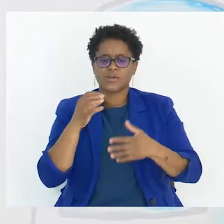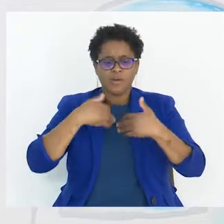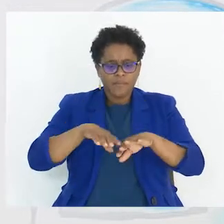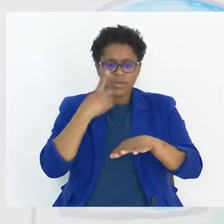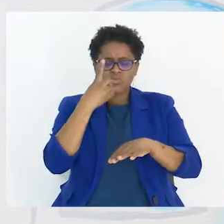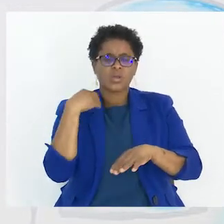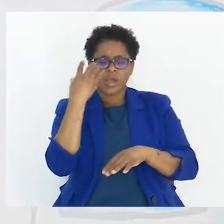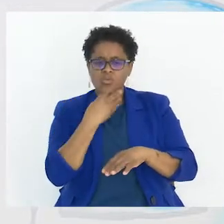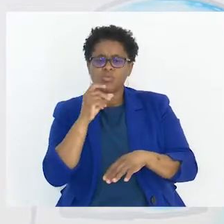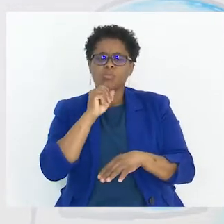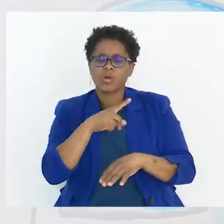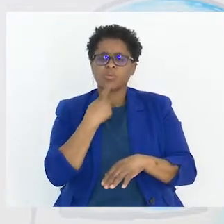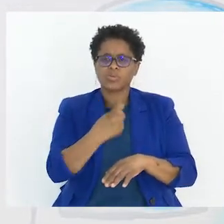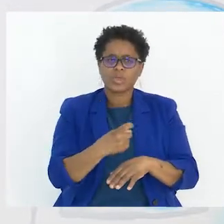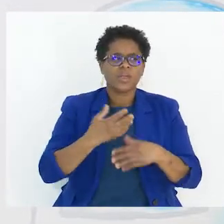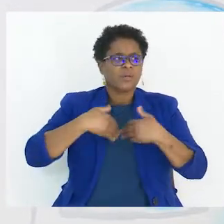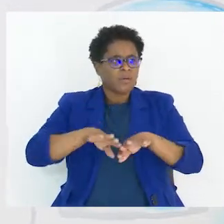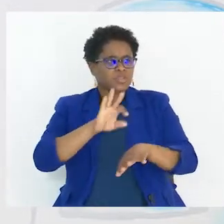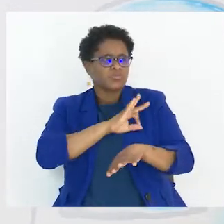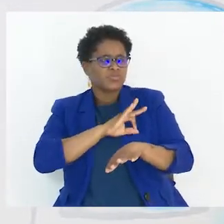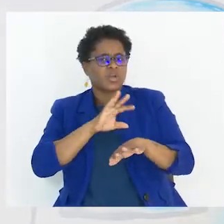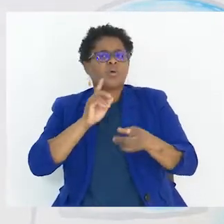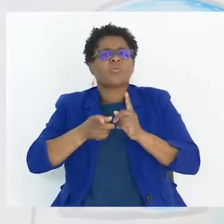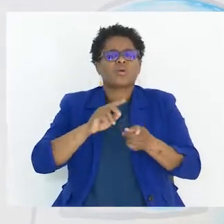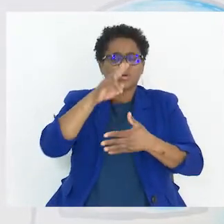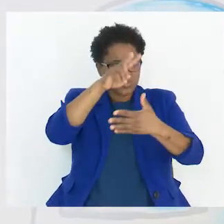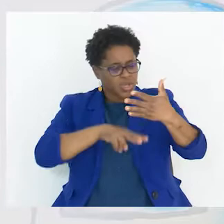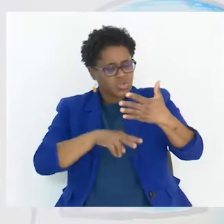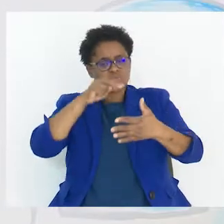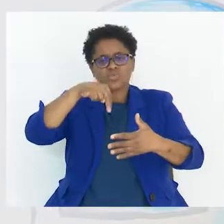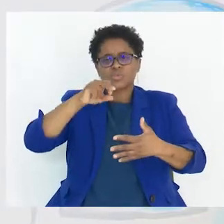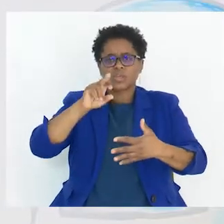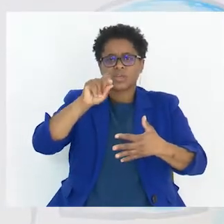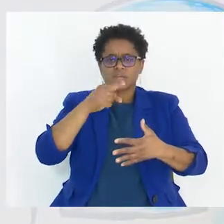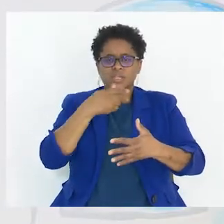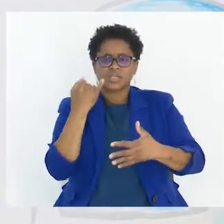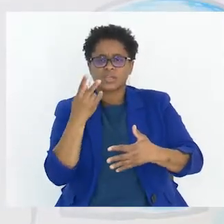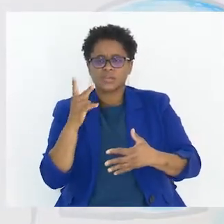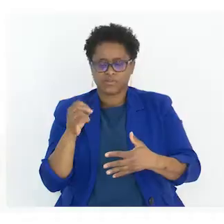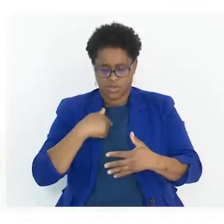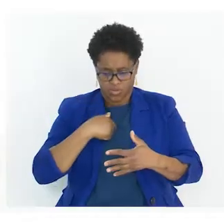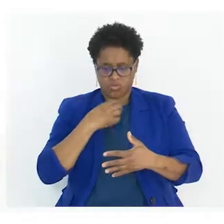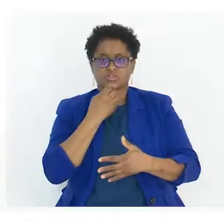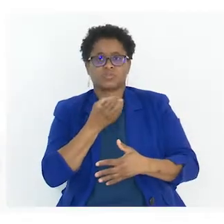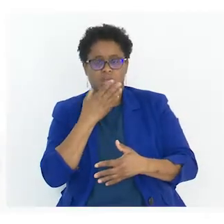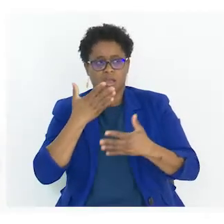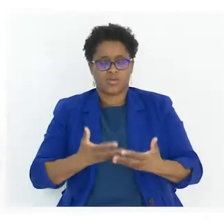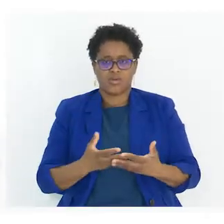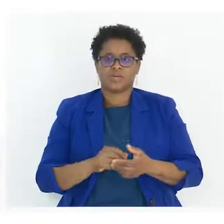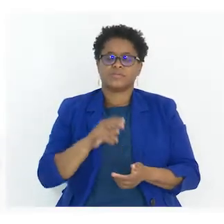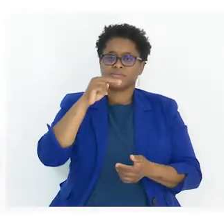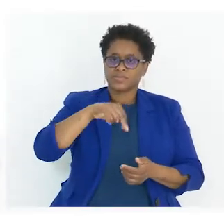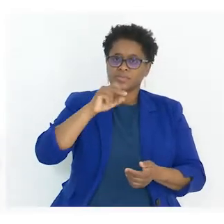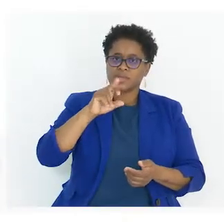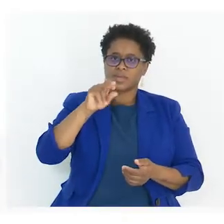Mas um aluno pode perguntar, mas professora, o que é um texto narrativo? Eu vou explicar agora.